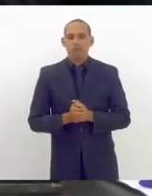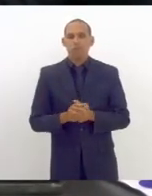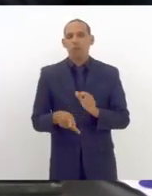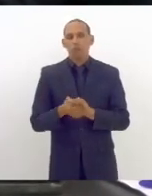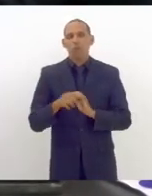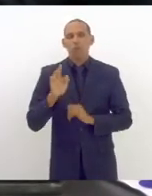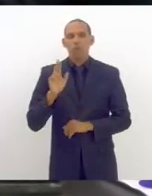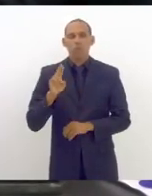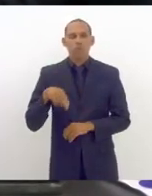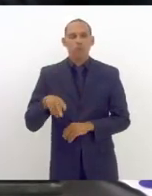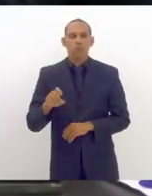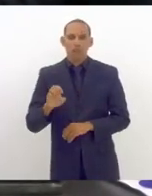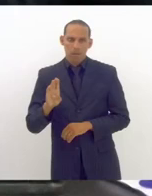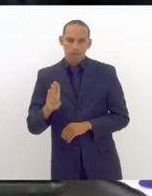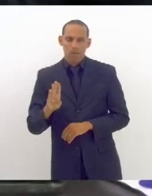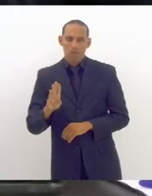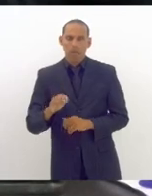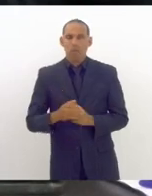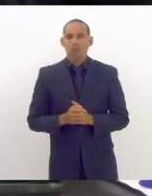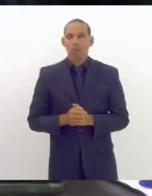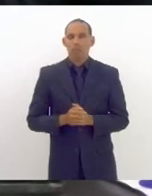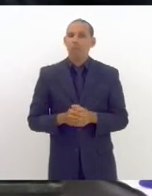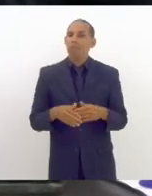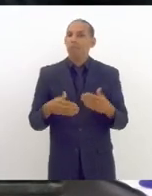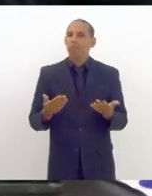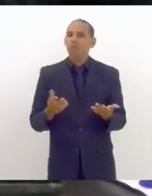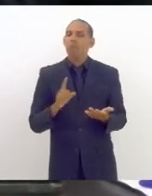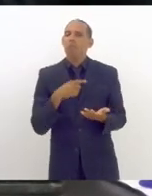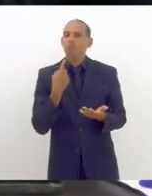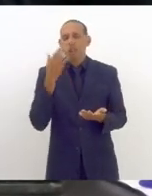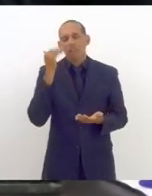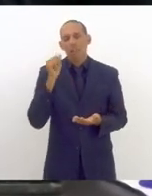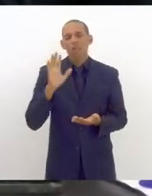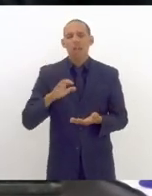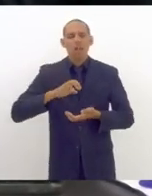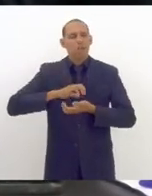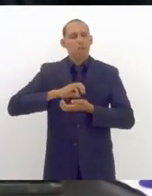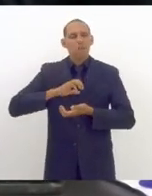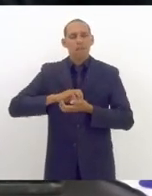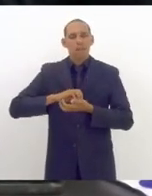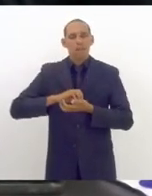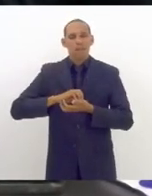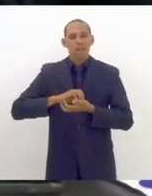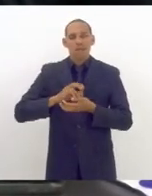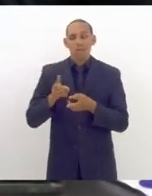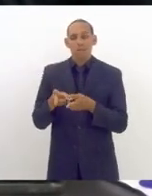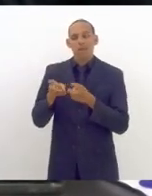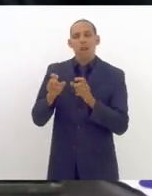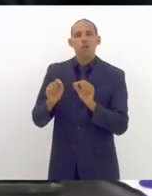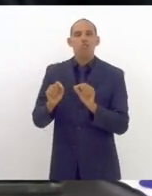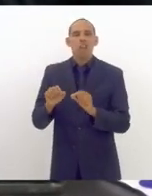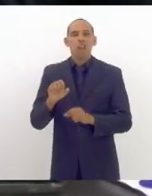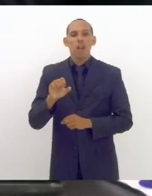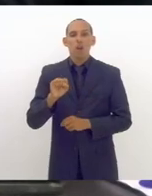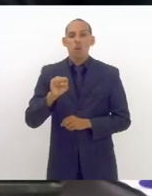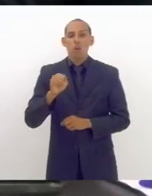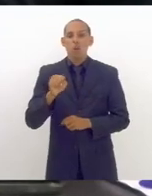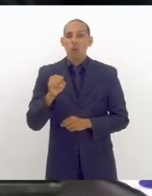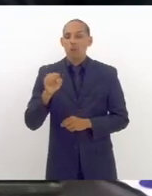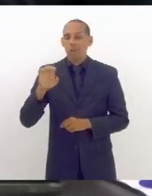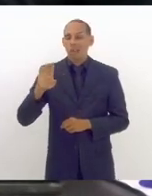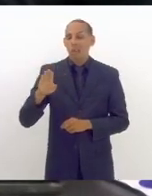fundeb né então nós já sabemos que o STF reconhecer uma dívida de mais de 8 bilhões de reais